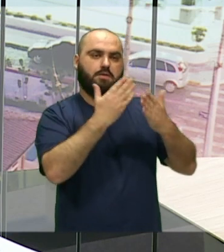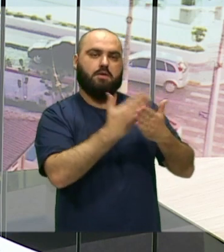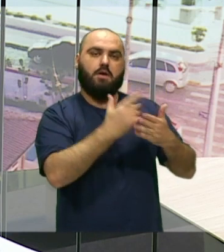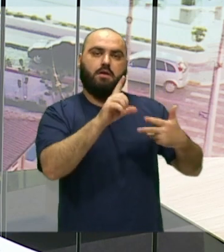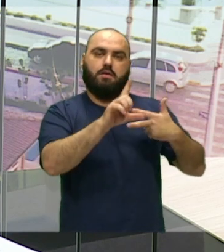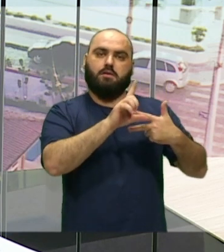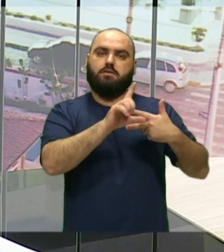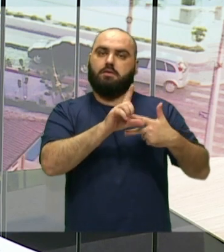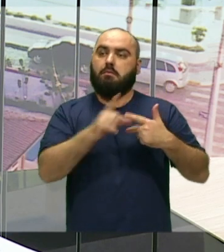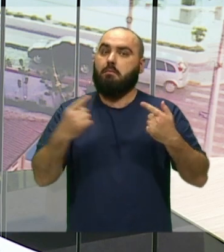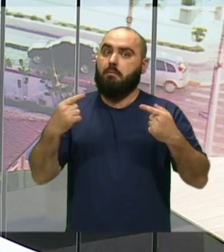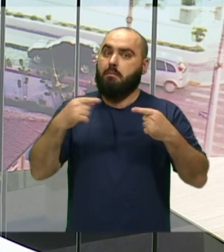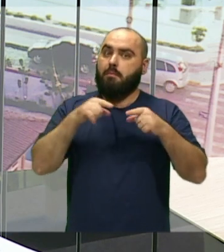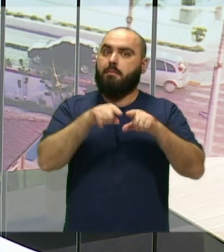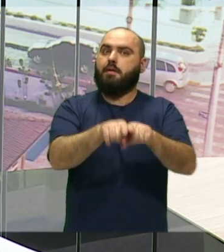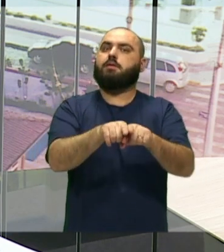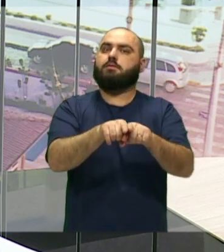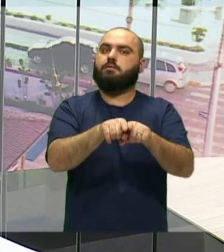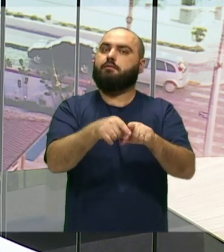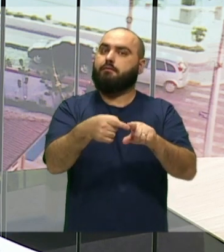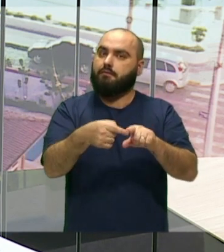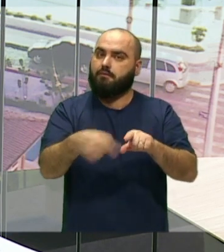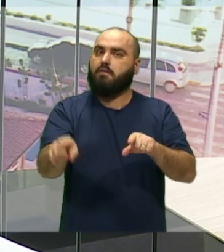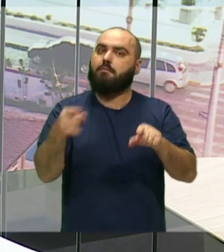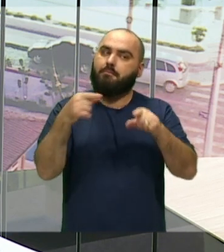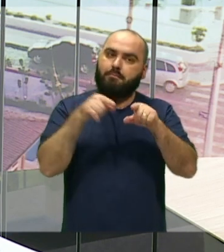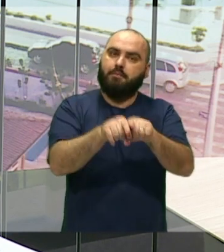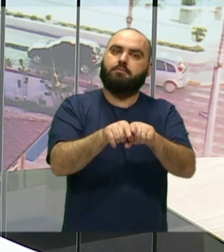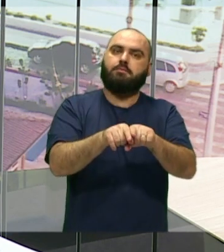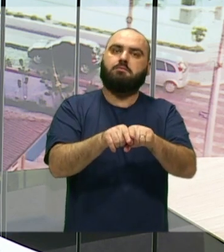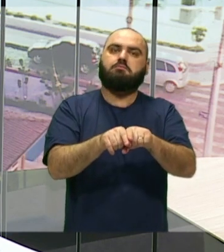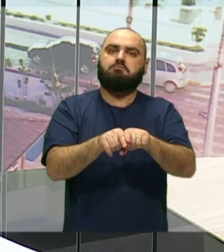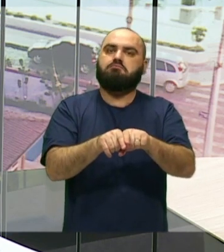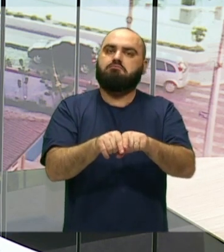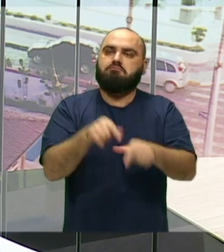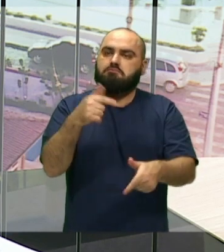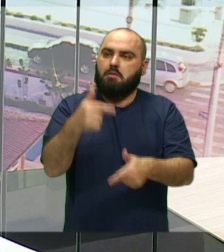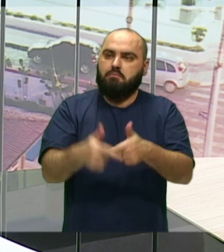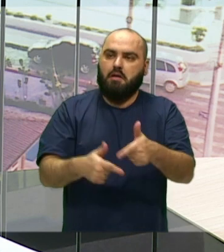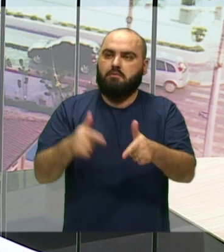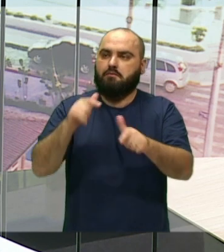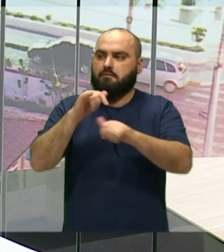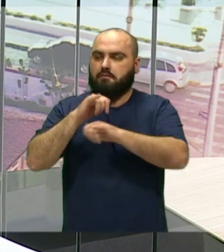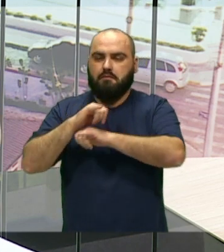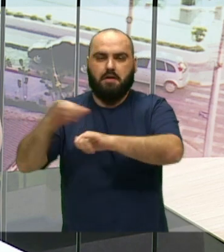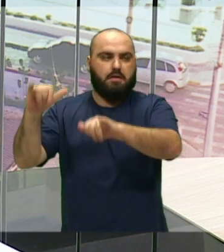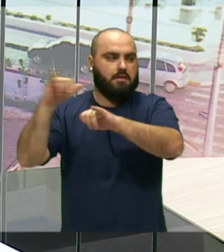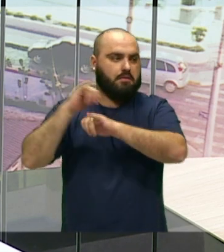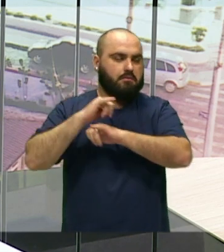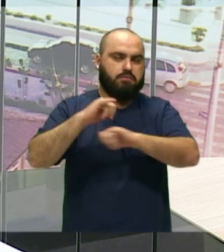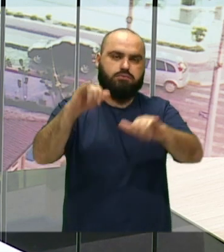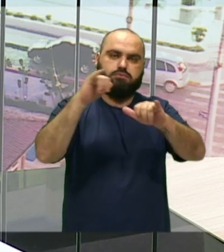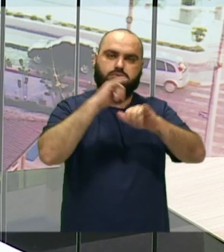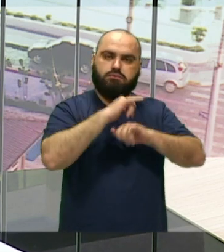né e e enfim a gente fez todo o trabalho de divulgação e